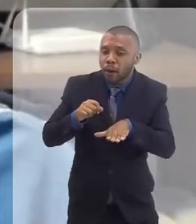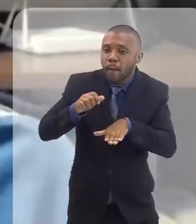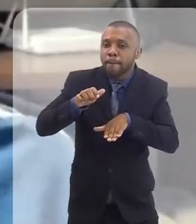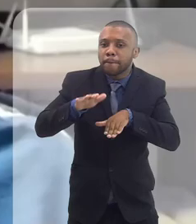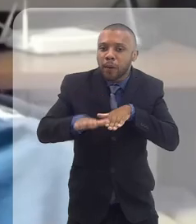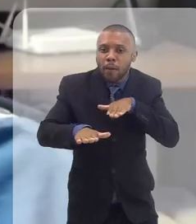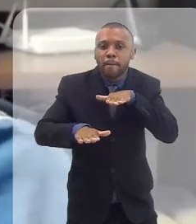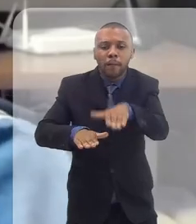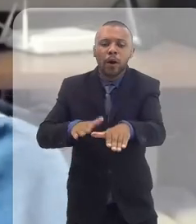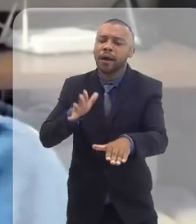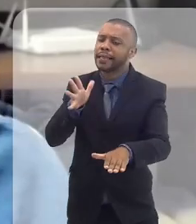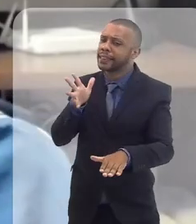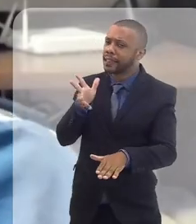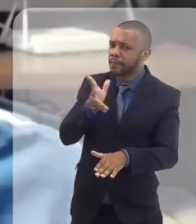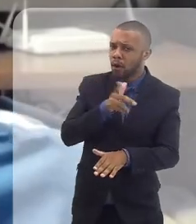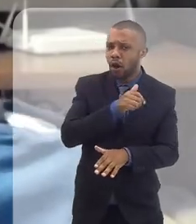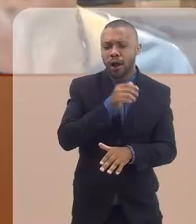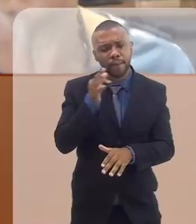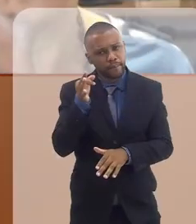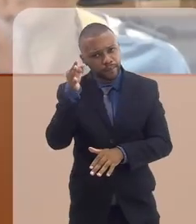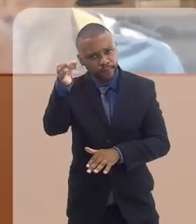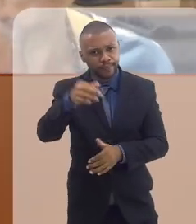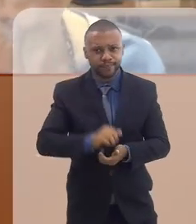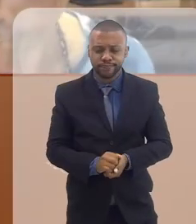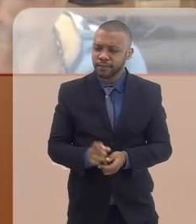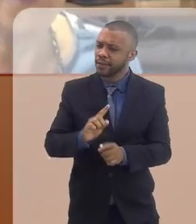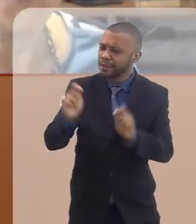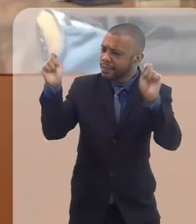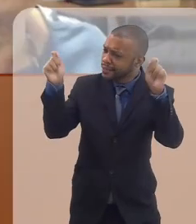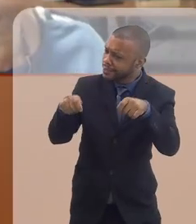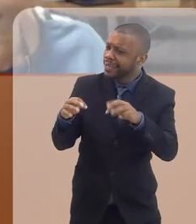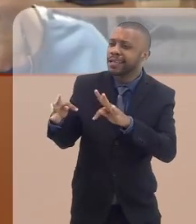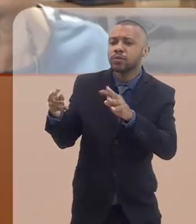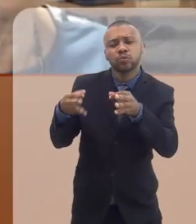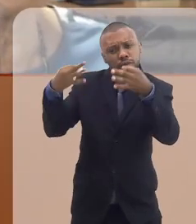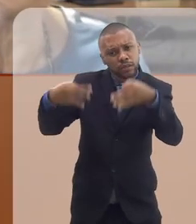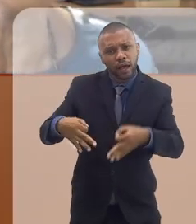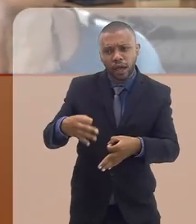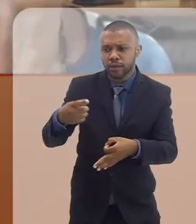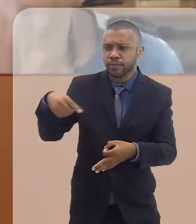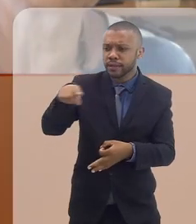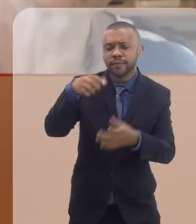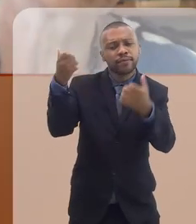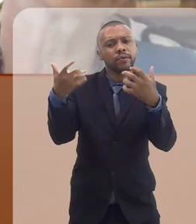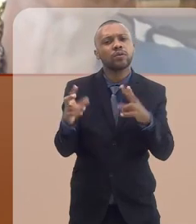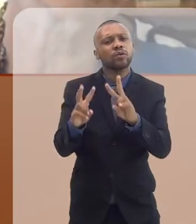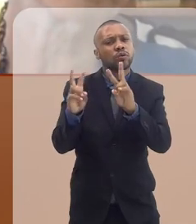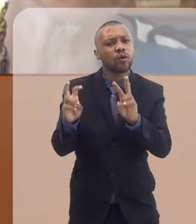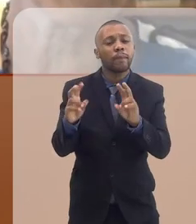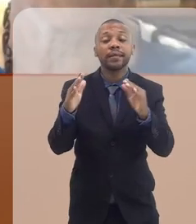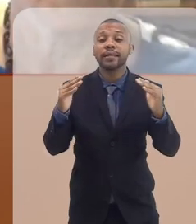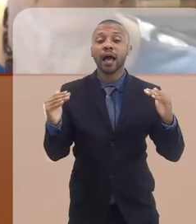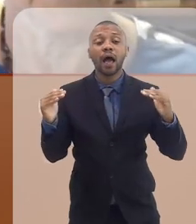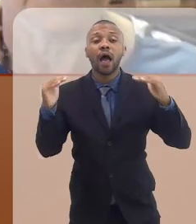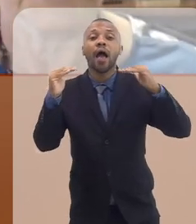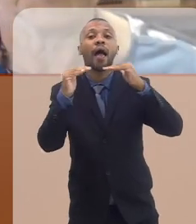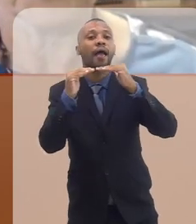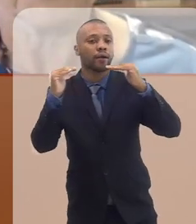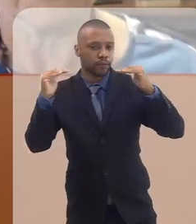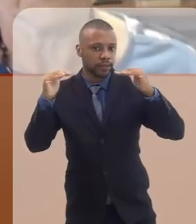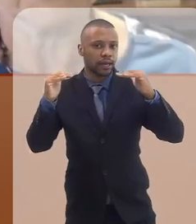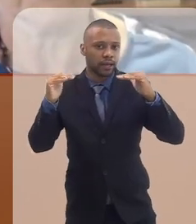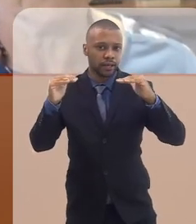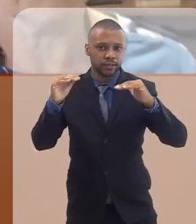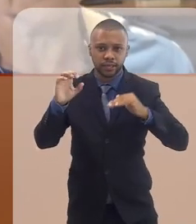longo caminho pela frente. Mas vai dar tudo certo. E você estava falando sobre essa questão